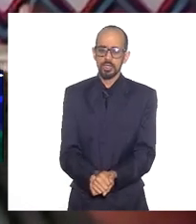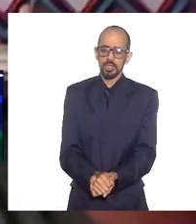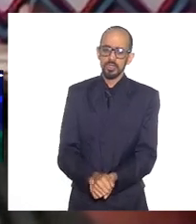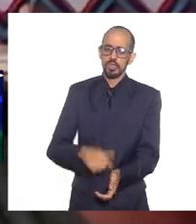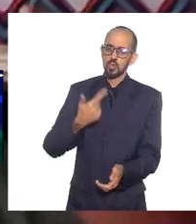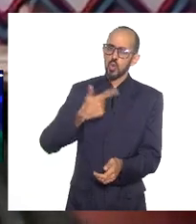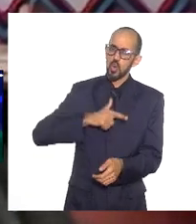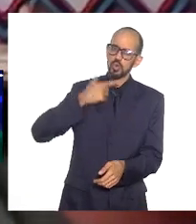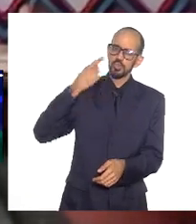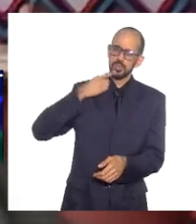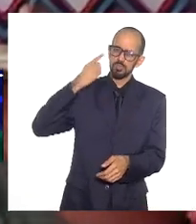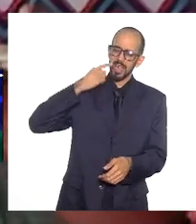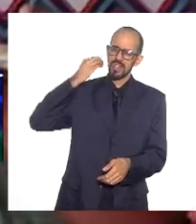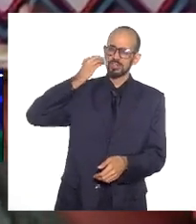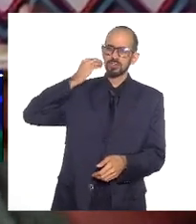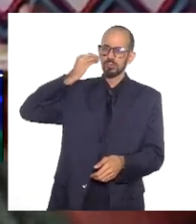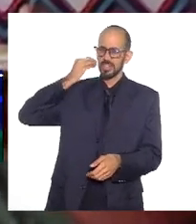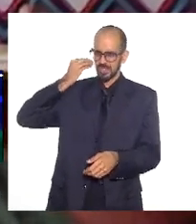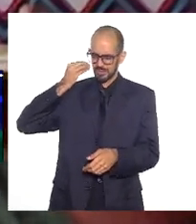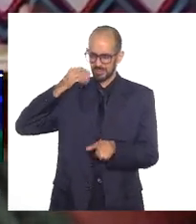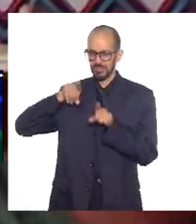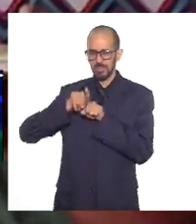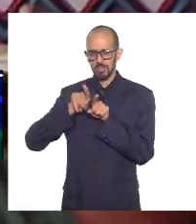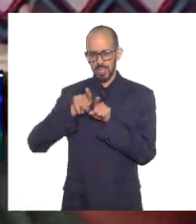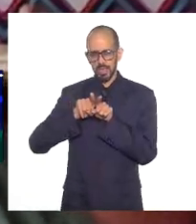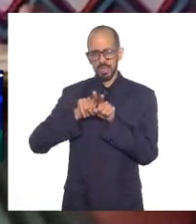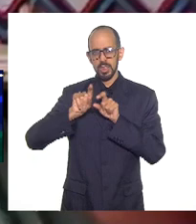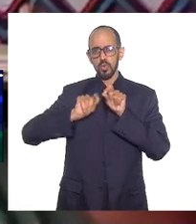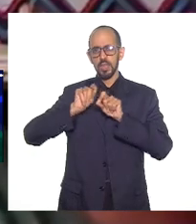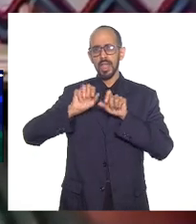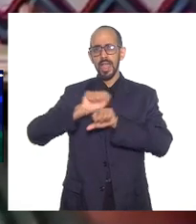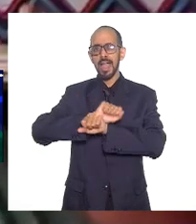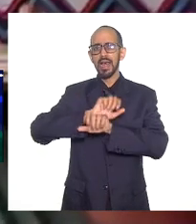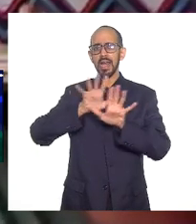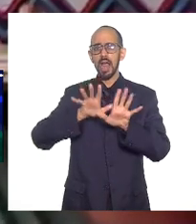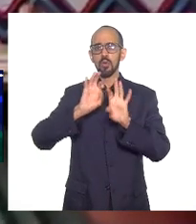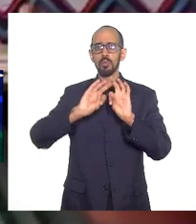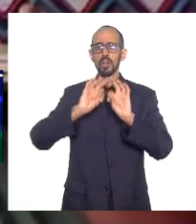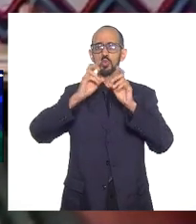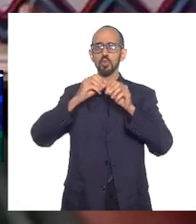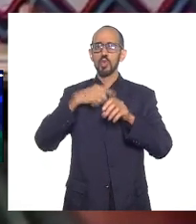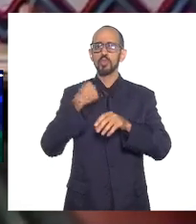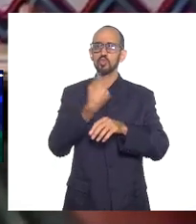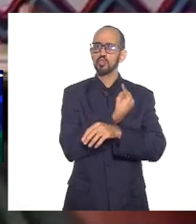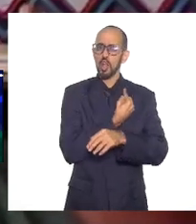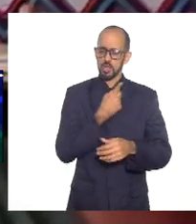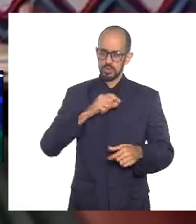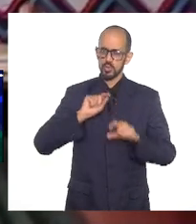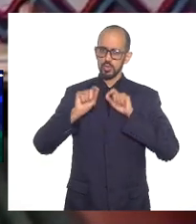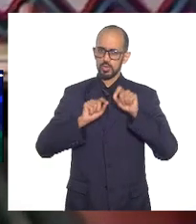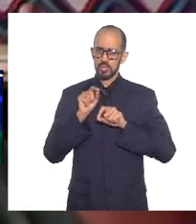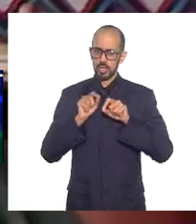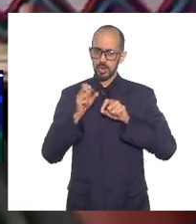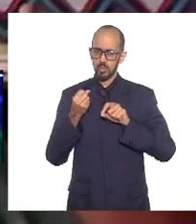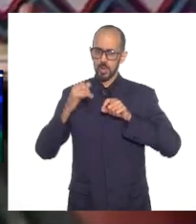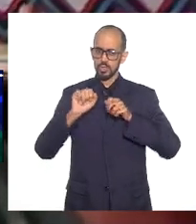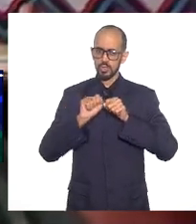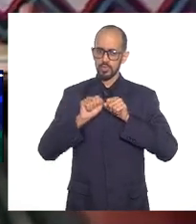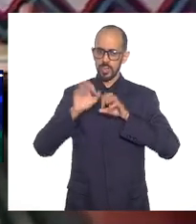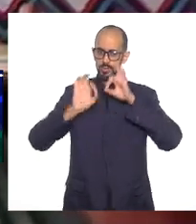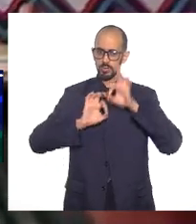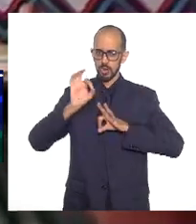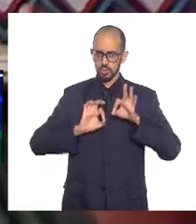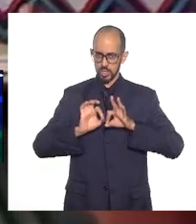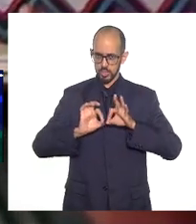deputadas experientes, que é muito nítido para todos e todas nós quando a gente faz projetos,